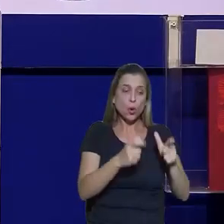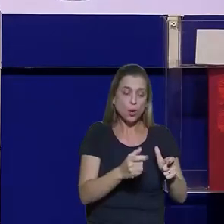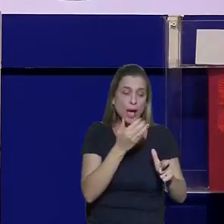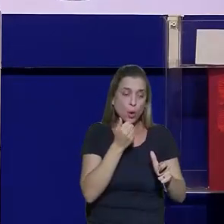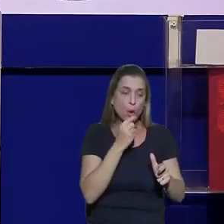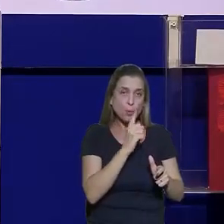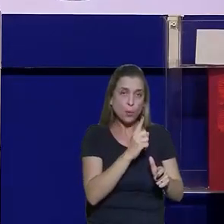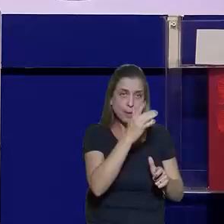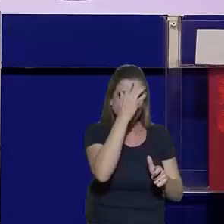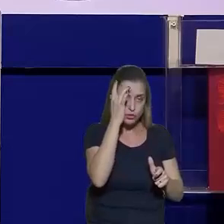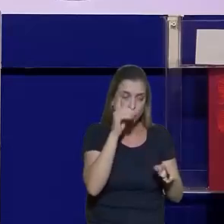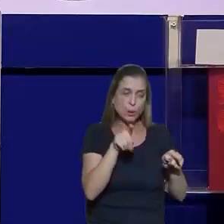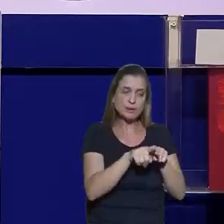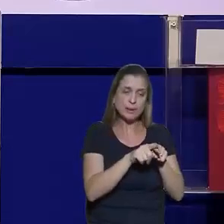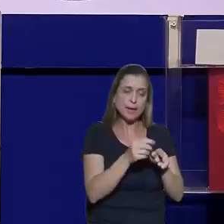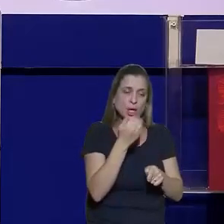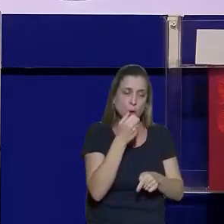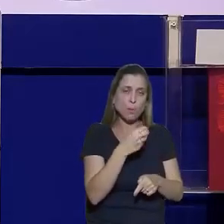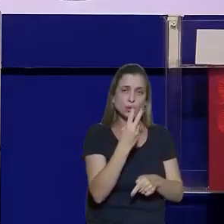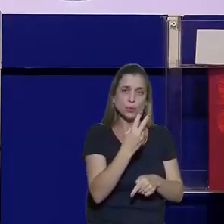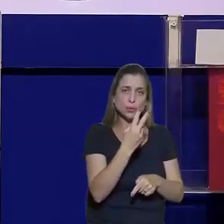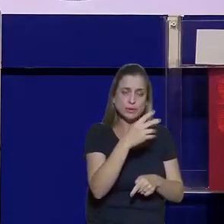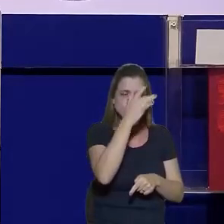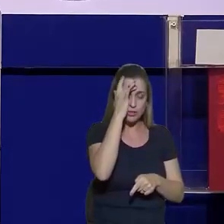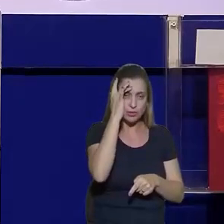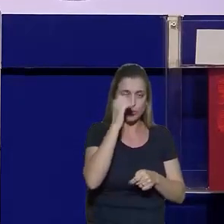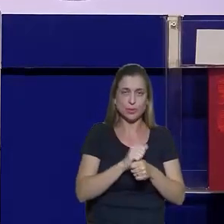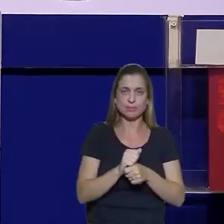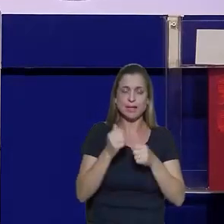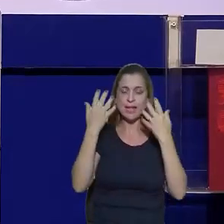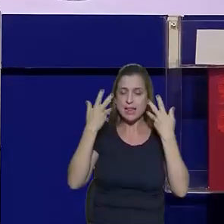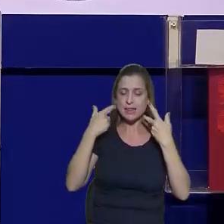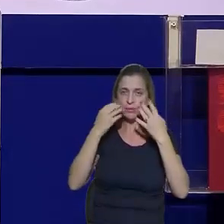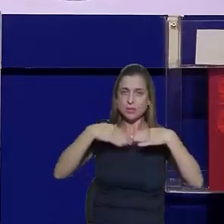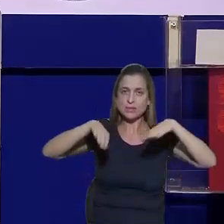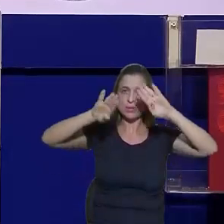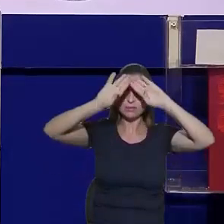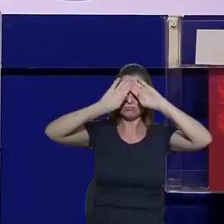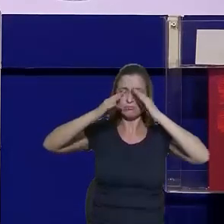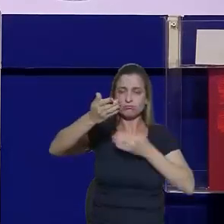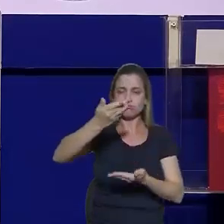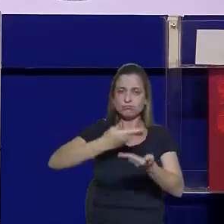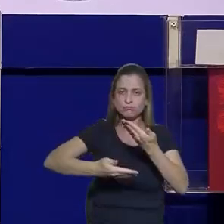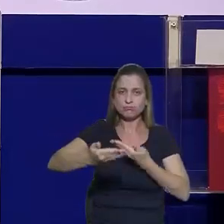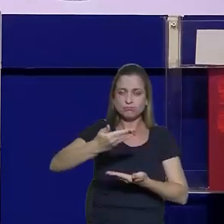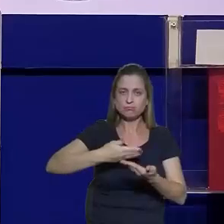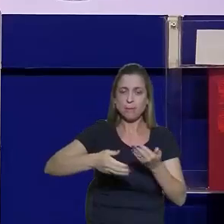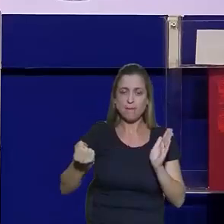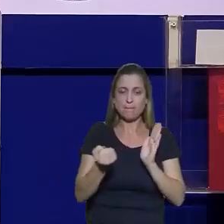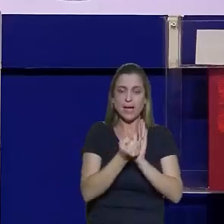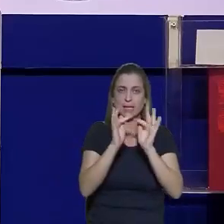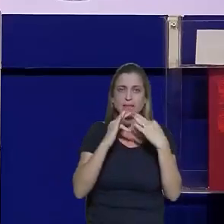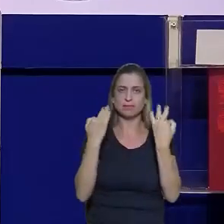dois. A natureza de orixá regendo as relações interpessoais, a presença marcante da